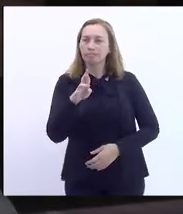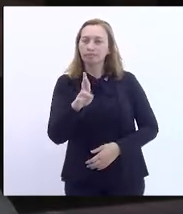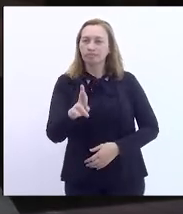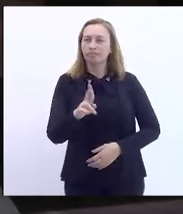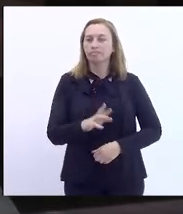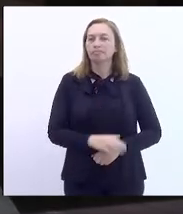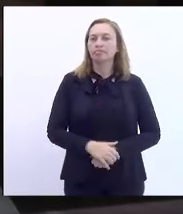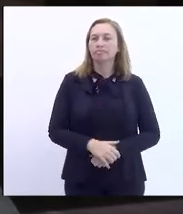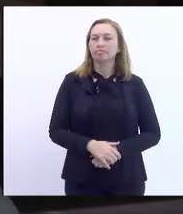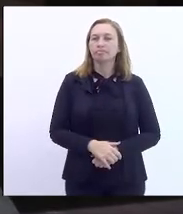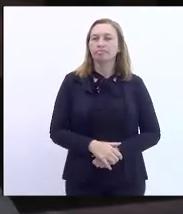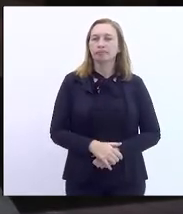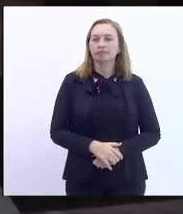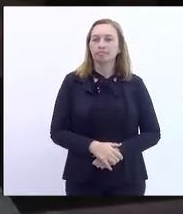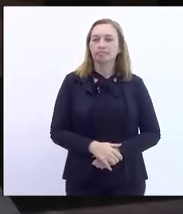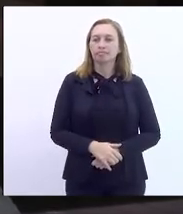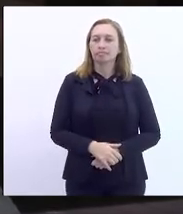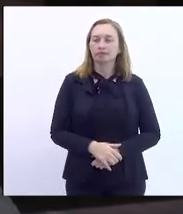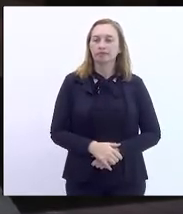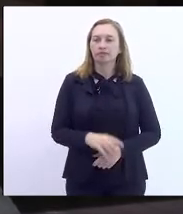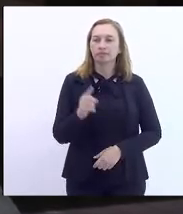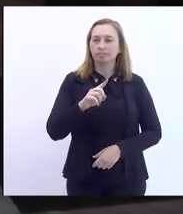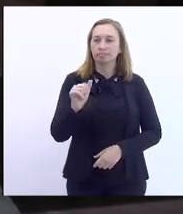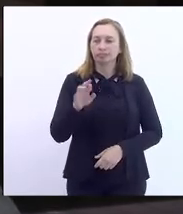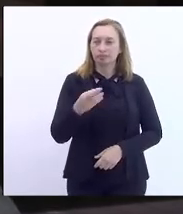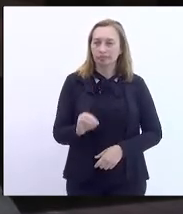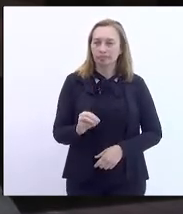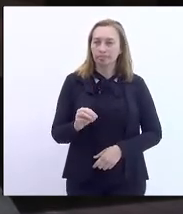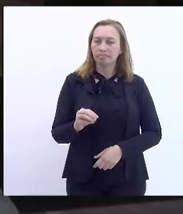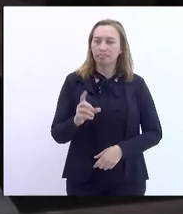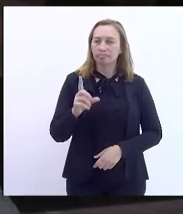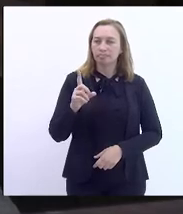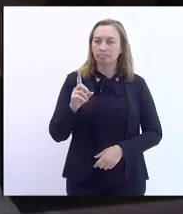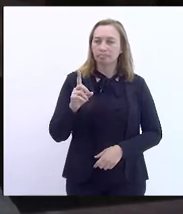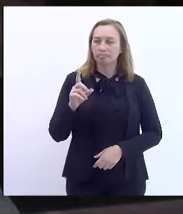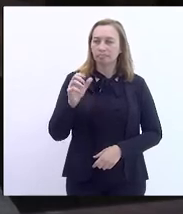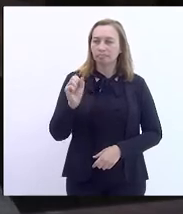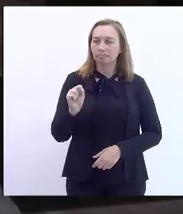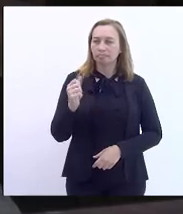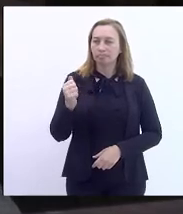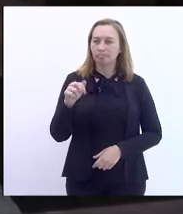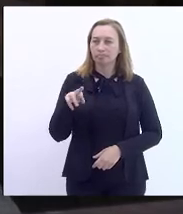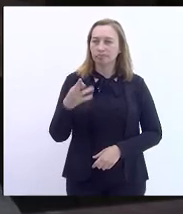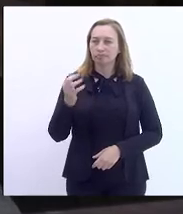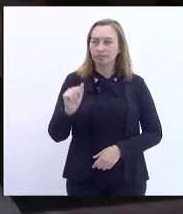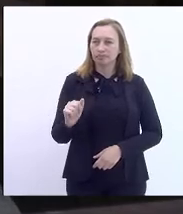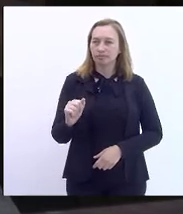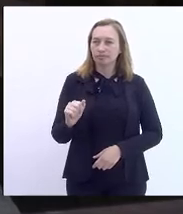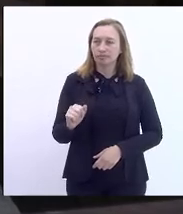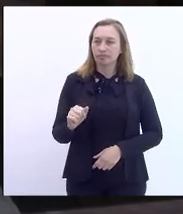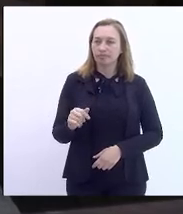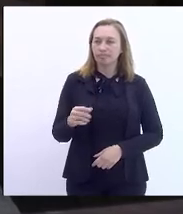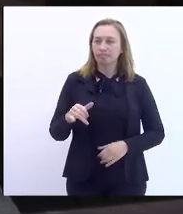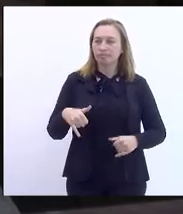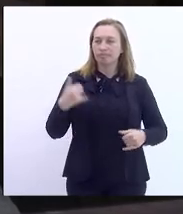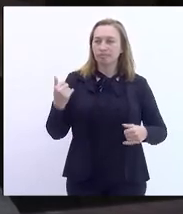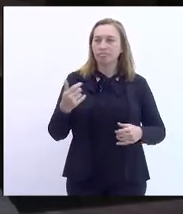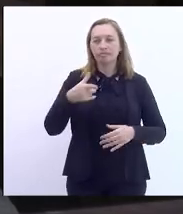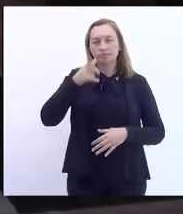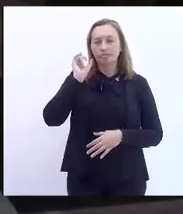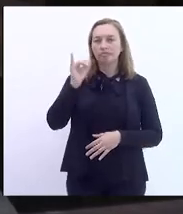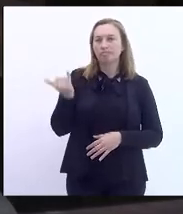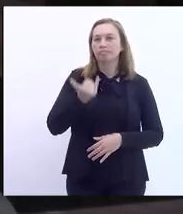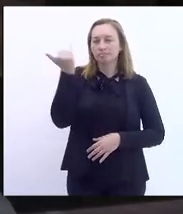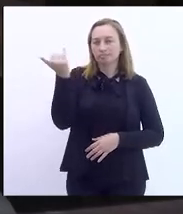Silva Zé Mário a Dona Sandra aniversário de aniversariante de ontem não é muito importante